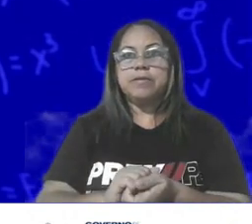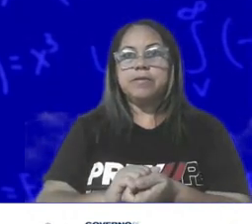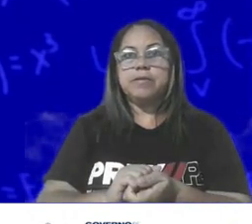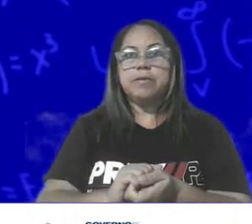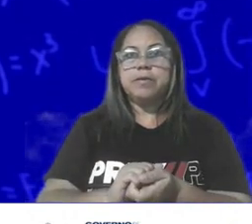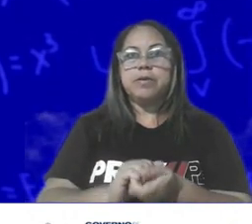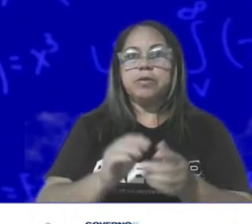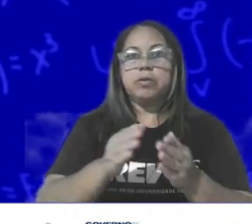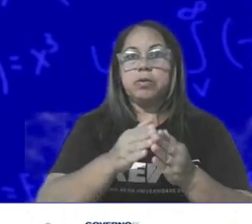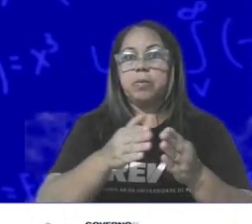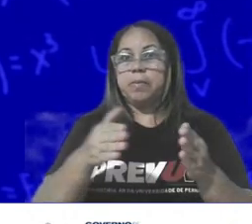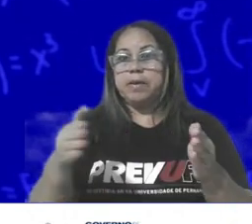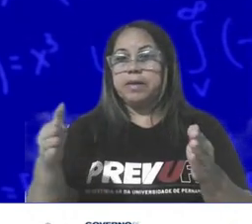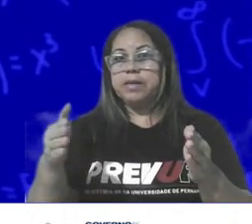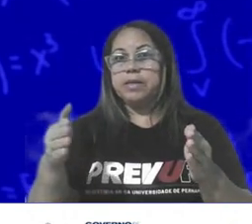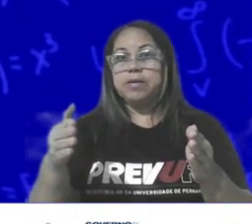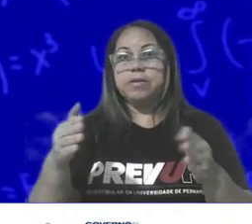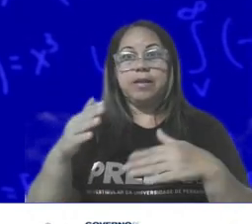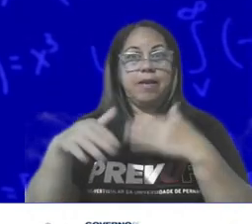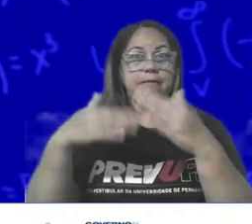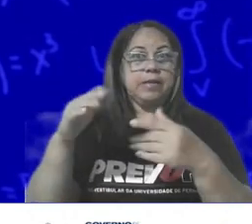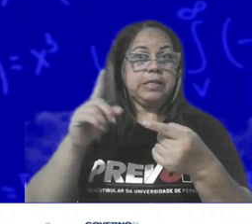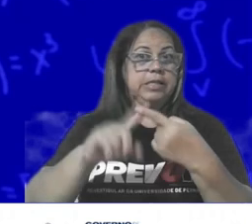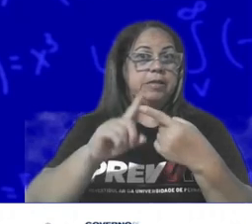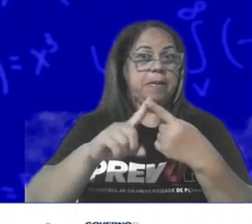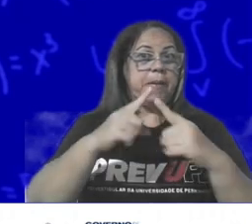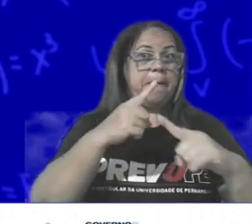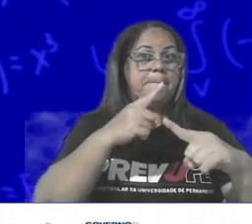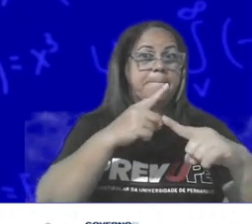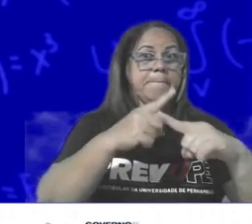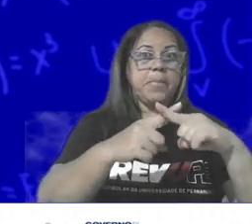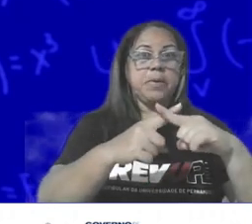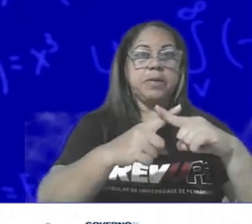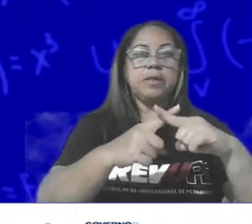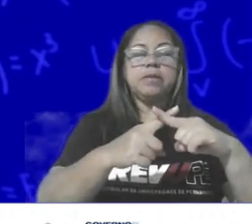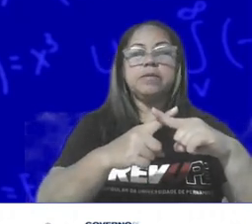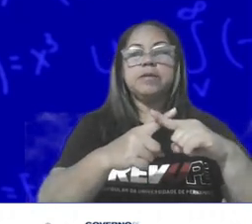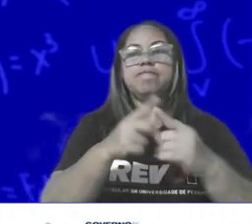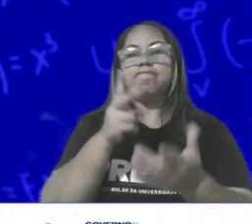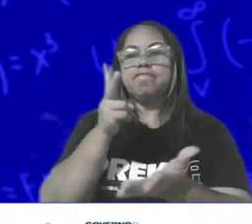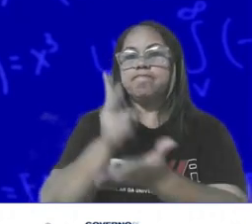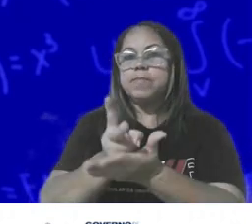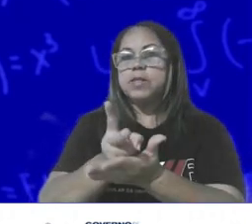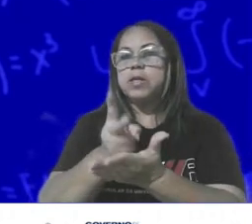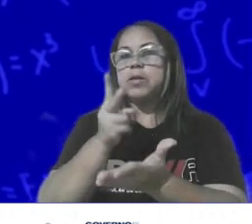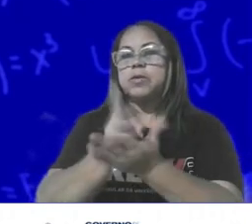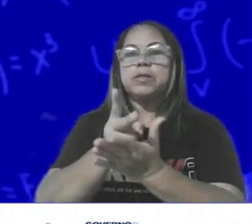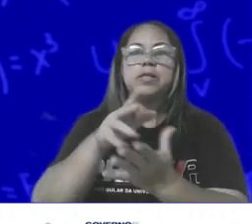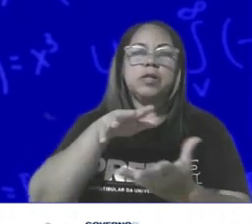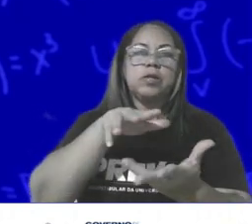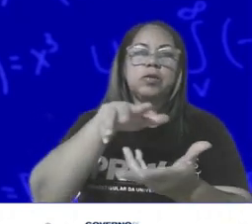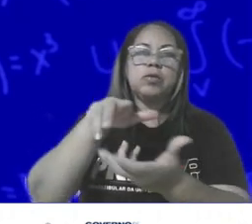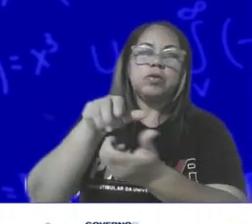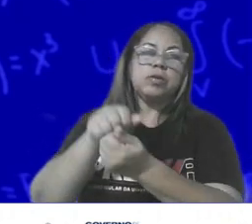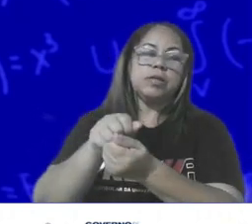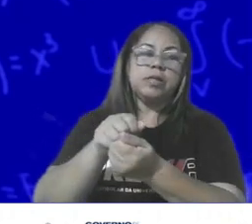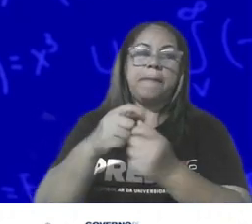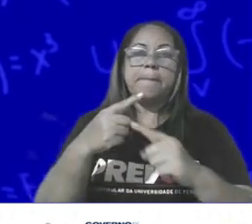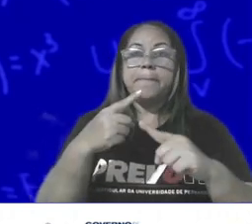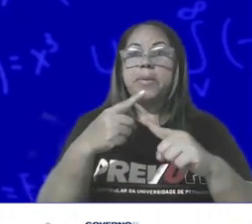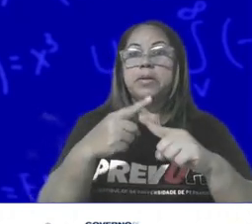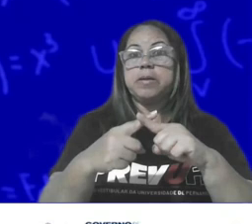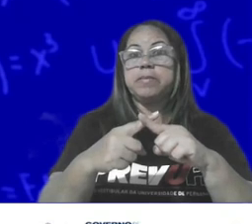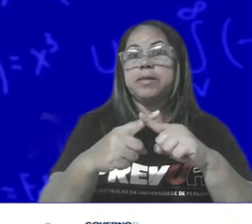do período de revolução multiplicado pela constante universal multiplicada